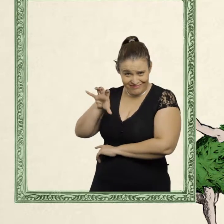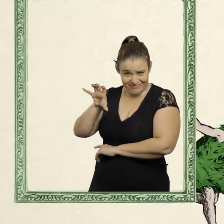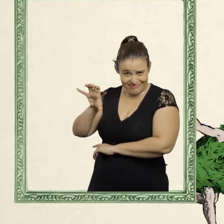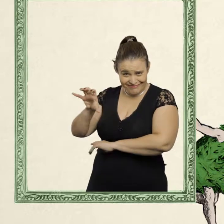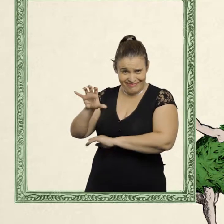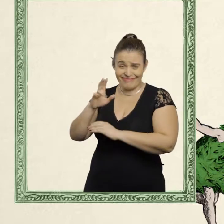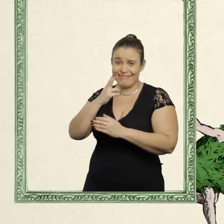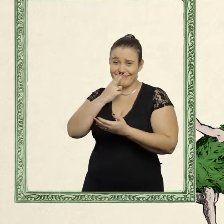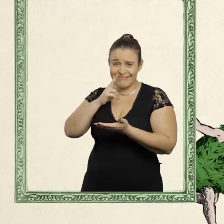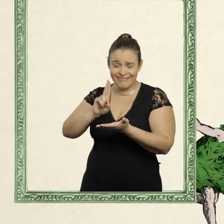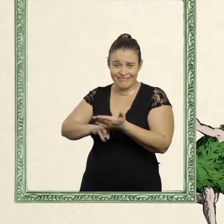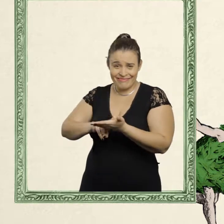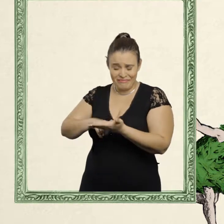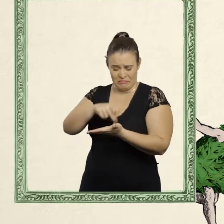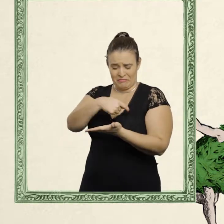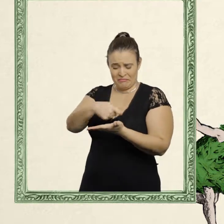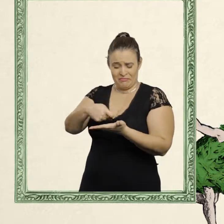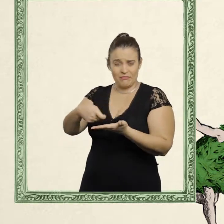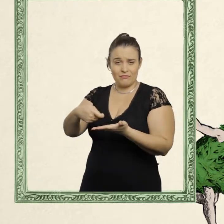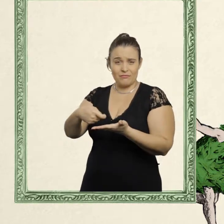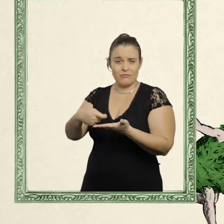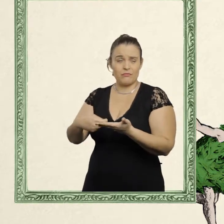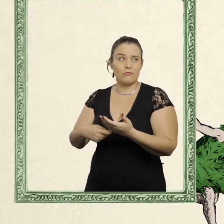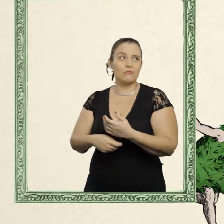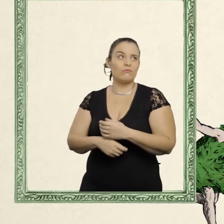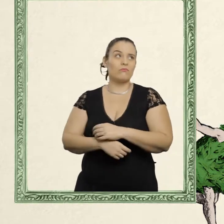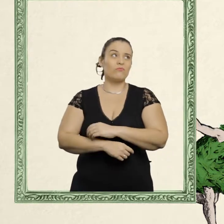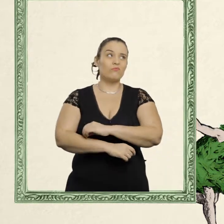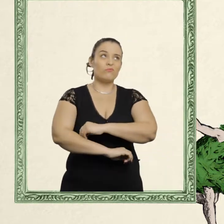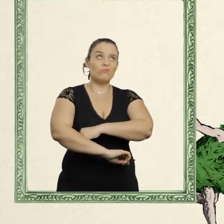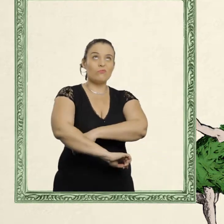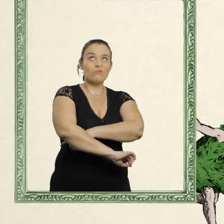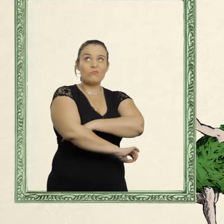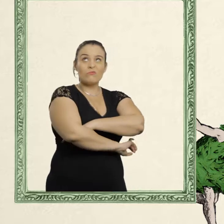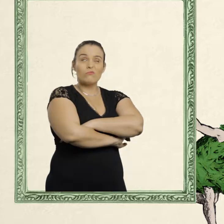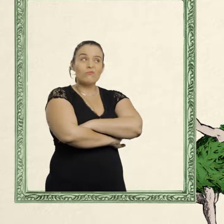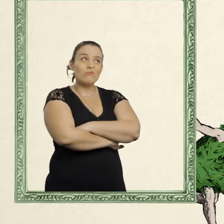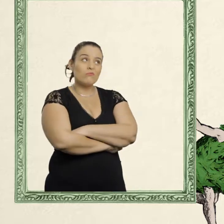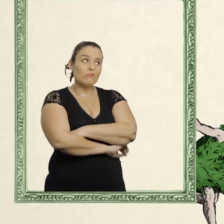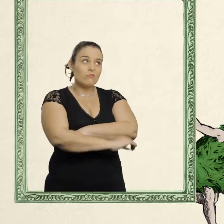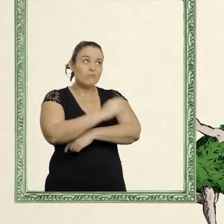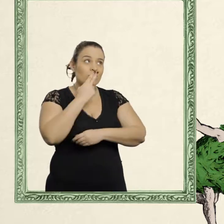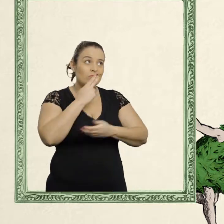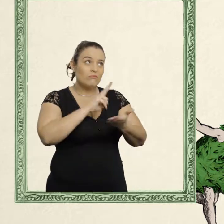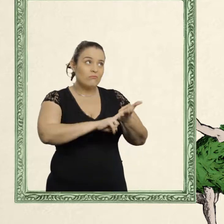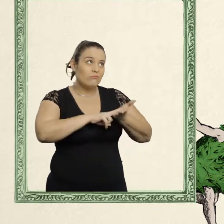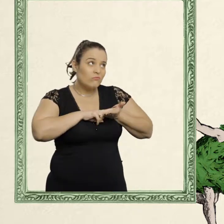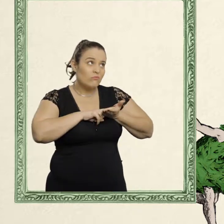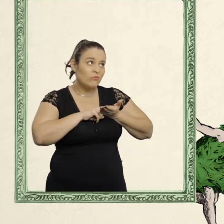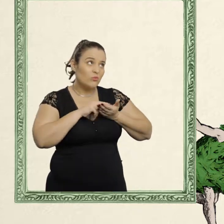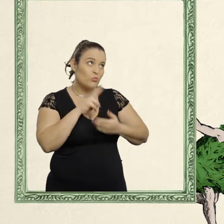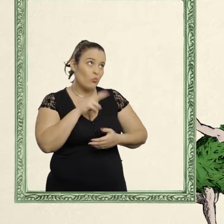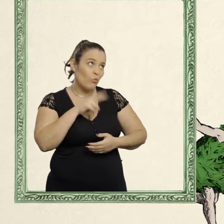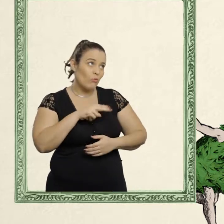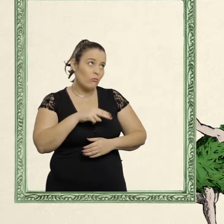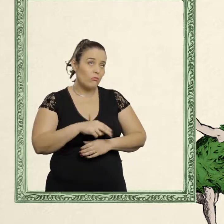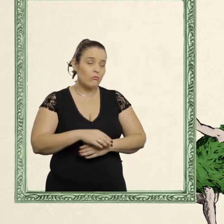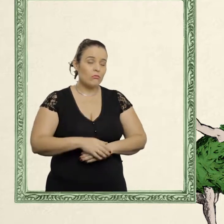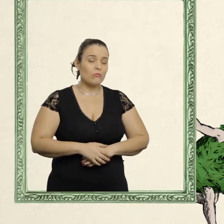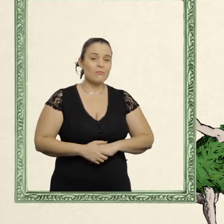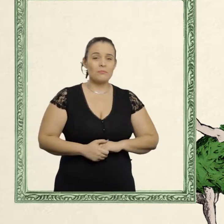assim que as pessoas colocam o endereço nas cartas. Peter não gostou do que Wendy disse, porque ele não recebia nenhuma